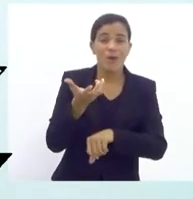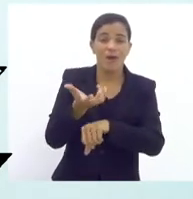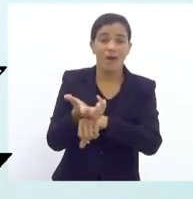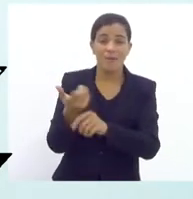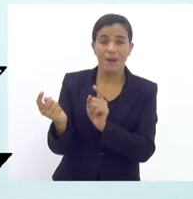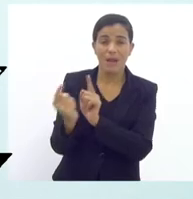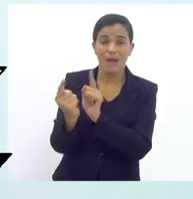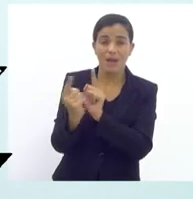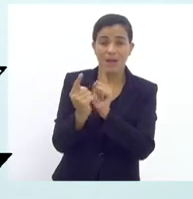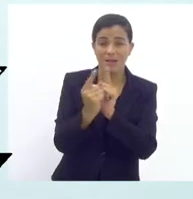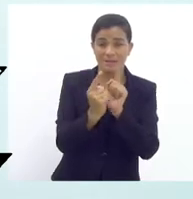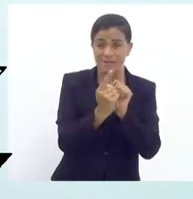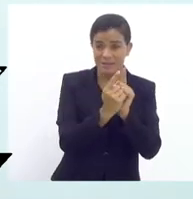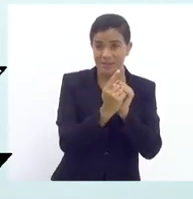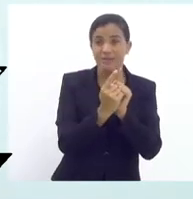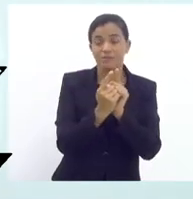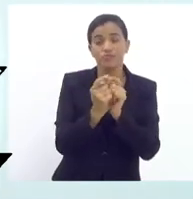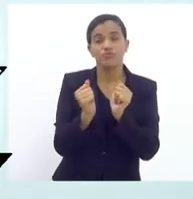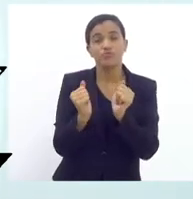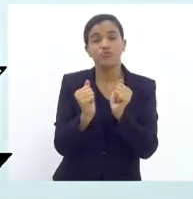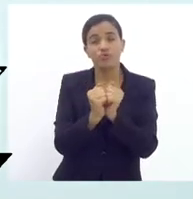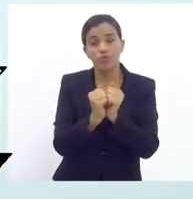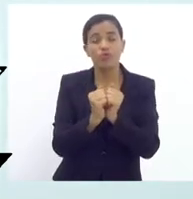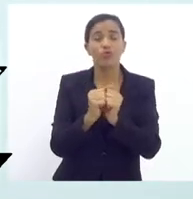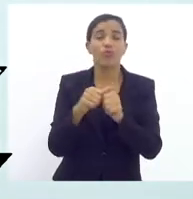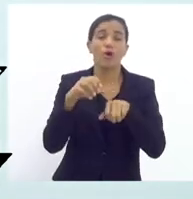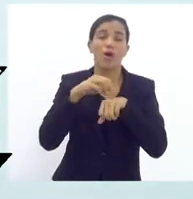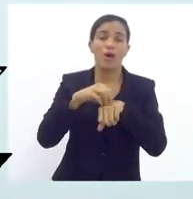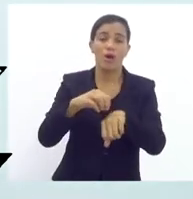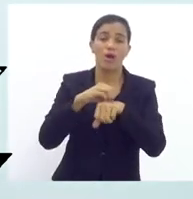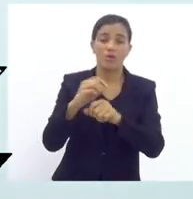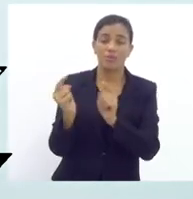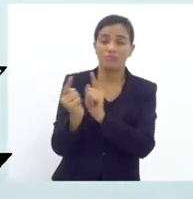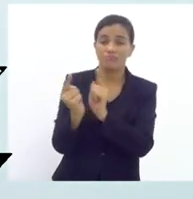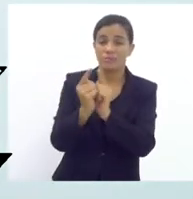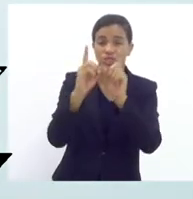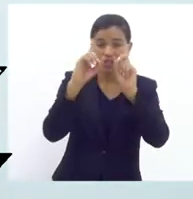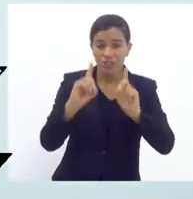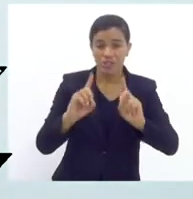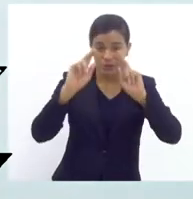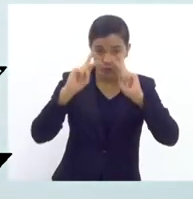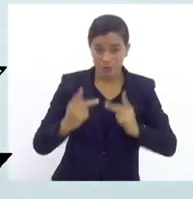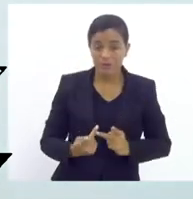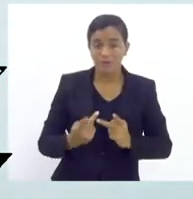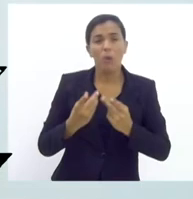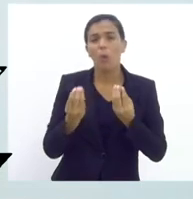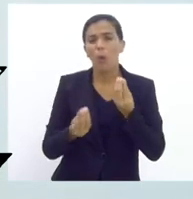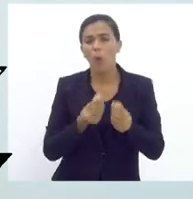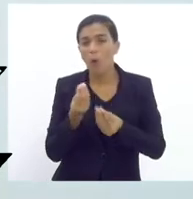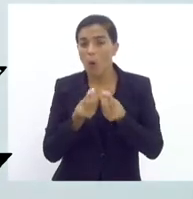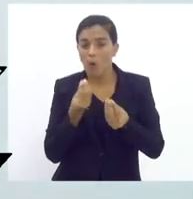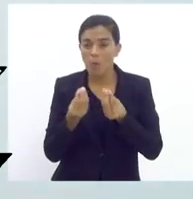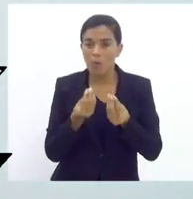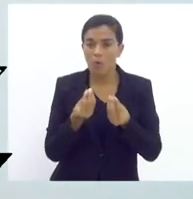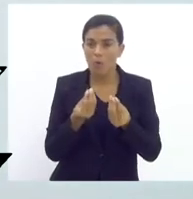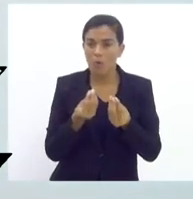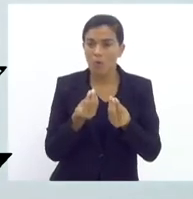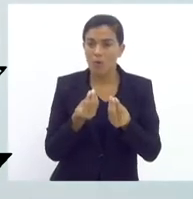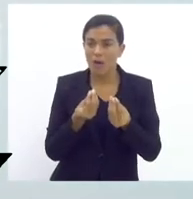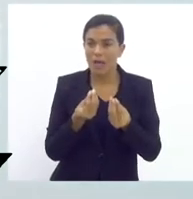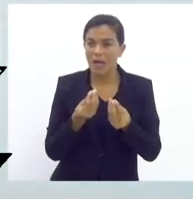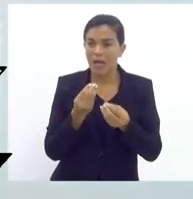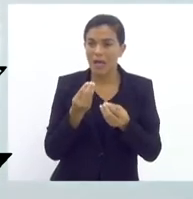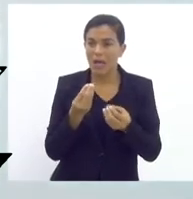é junto com o Programa Rota de direitos da secretaria de direitos humanos que seria isso a gente ia